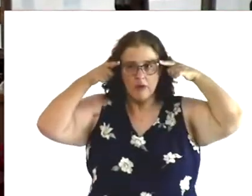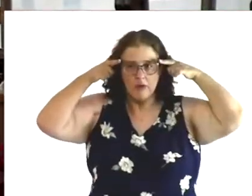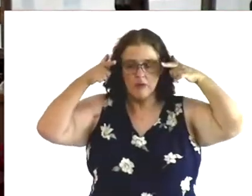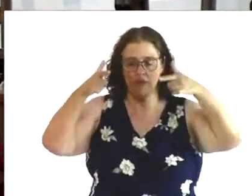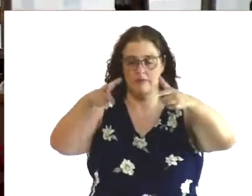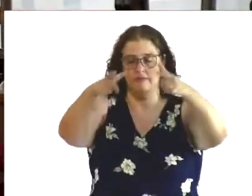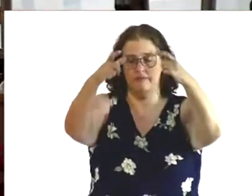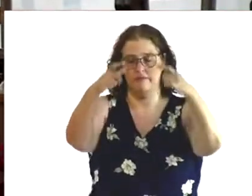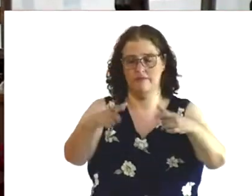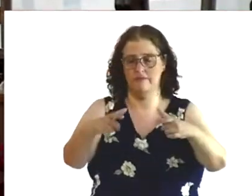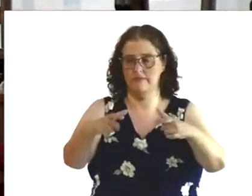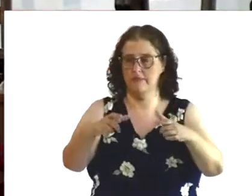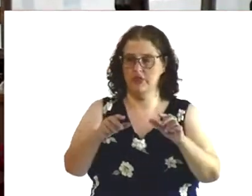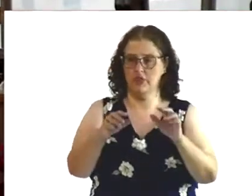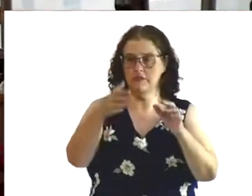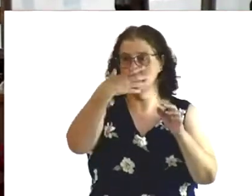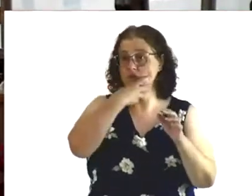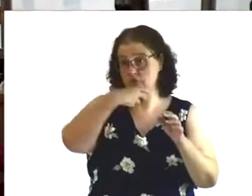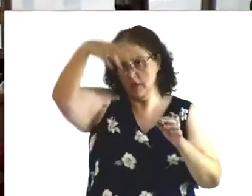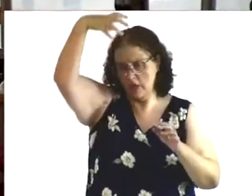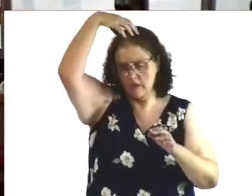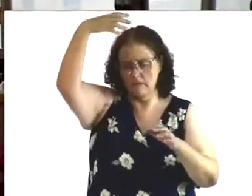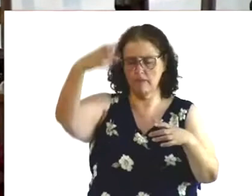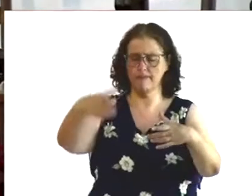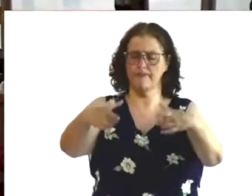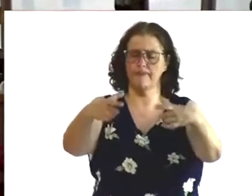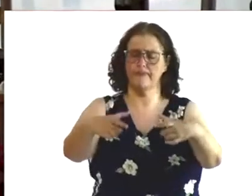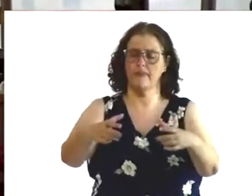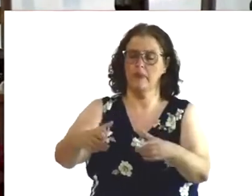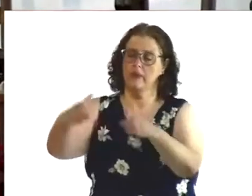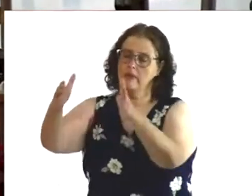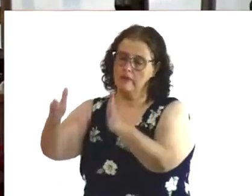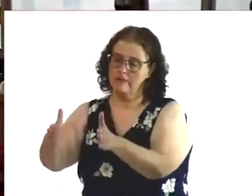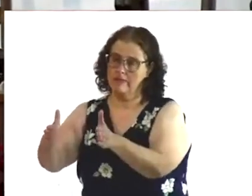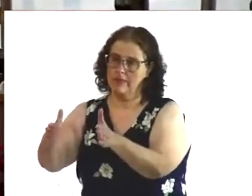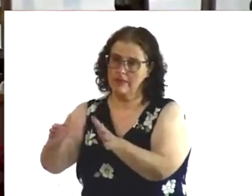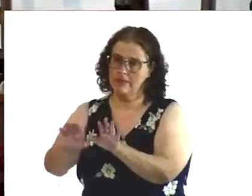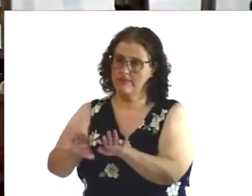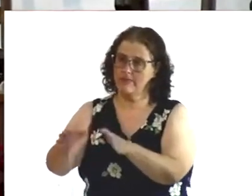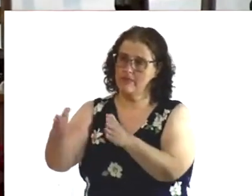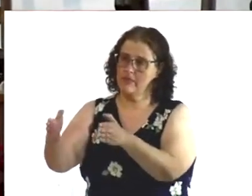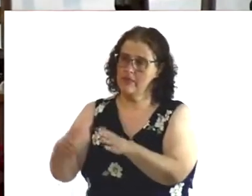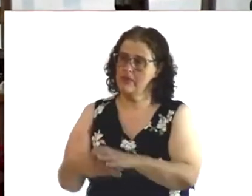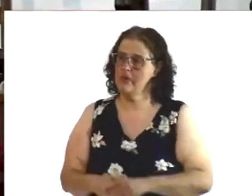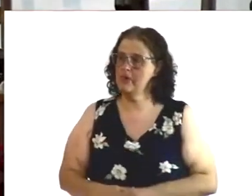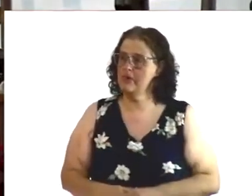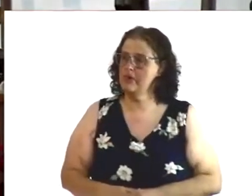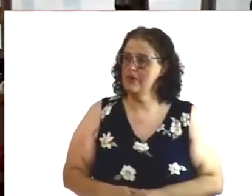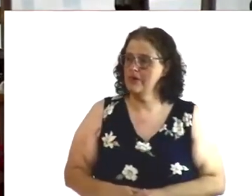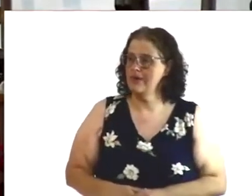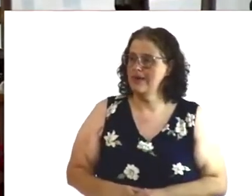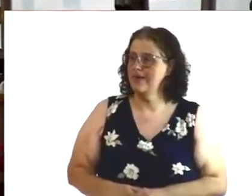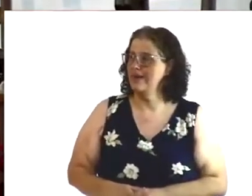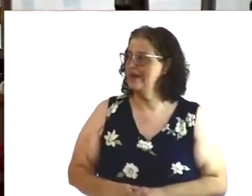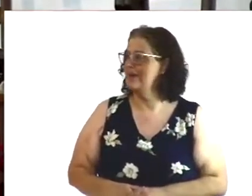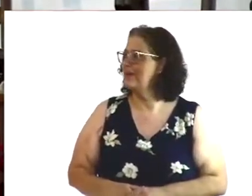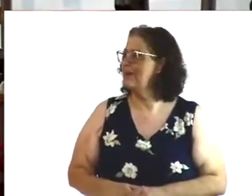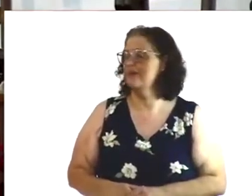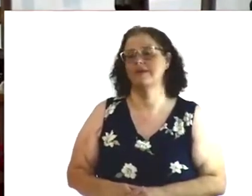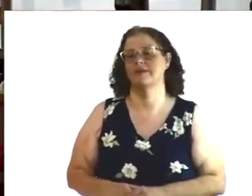de rei, assim. E no terceiro lugar, na terceira parte da folha,